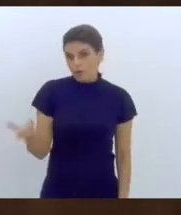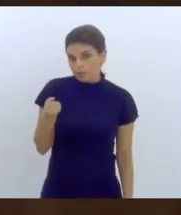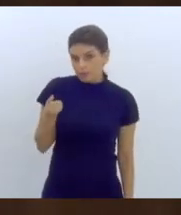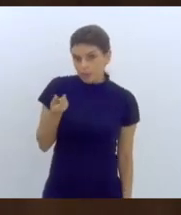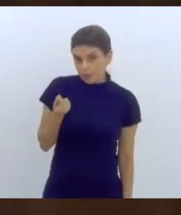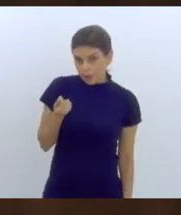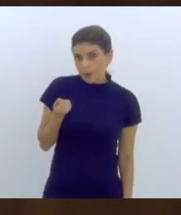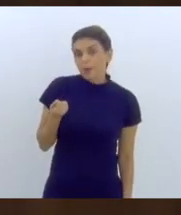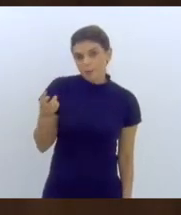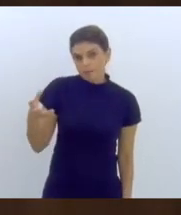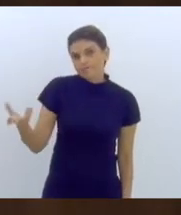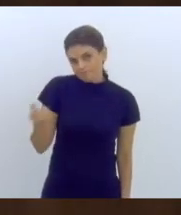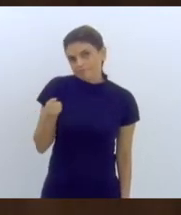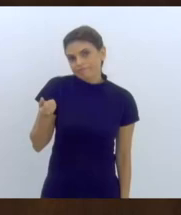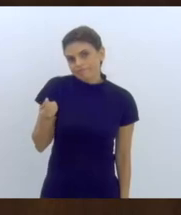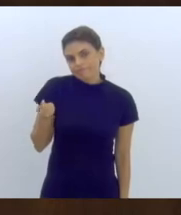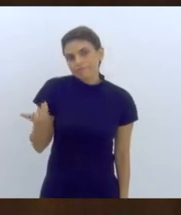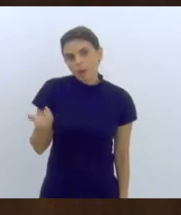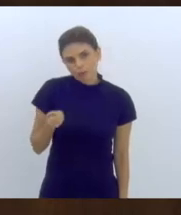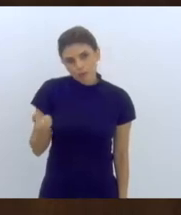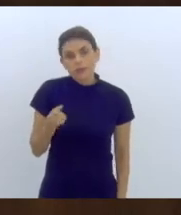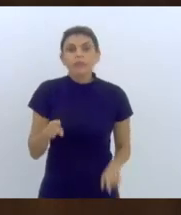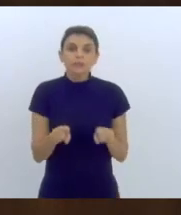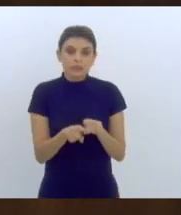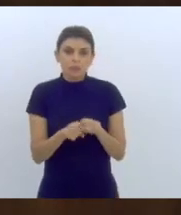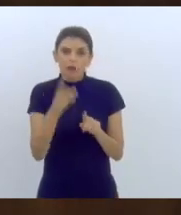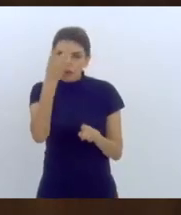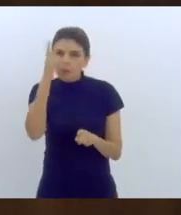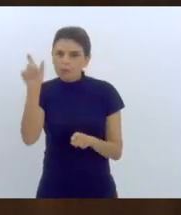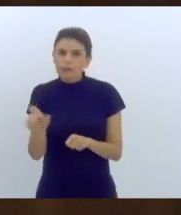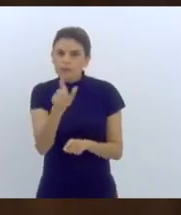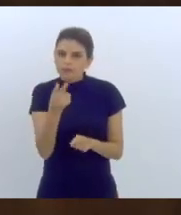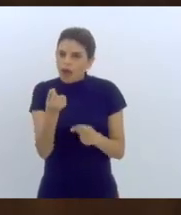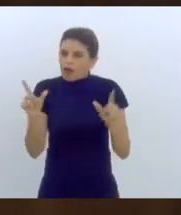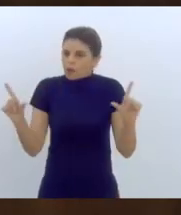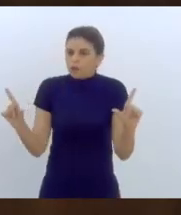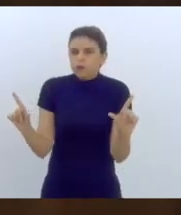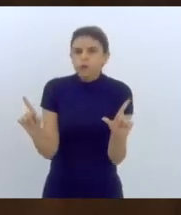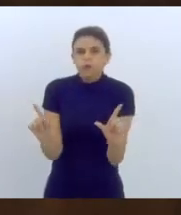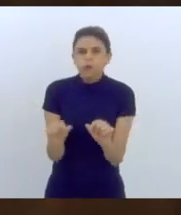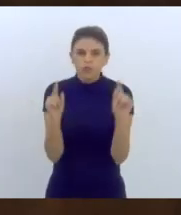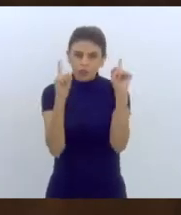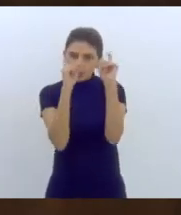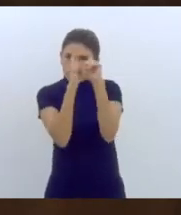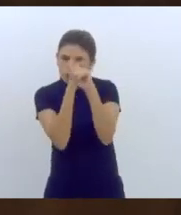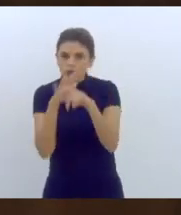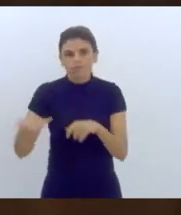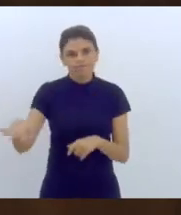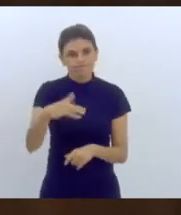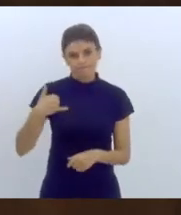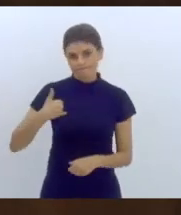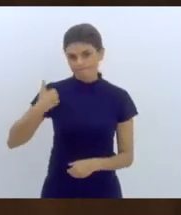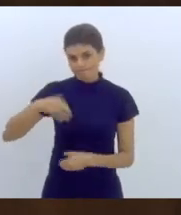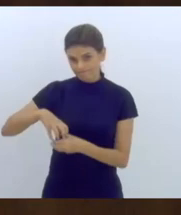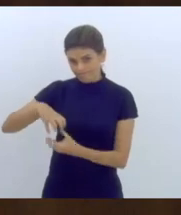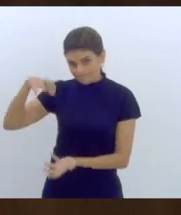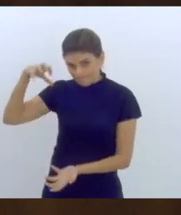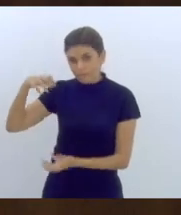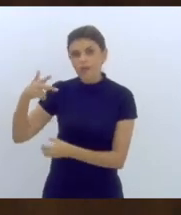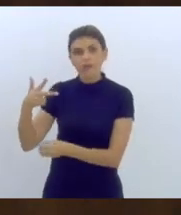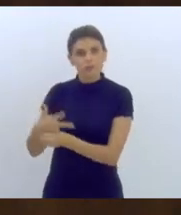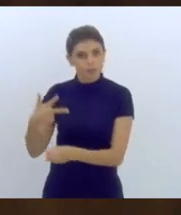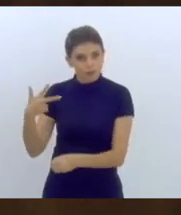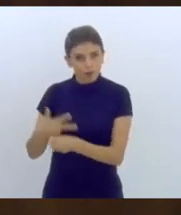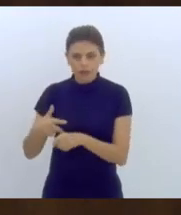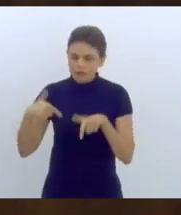tenho absoluta certeza que a gente vai amenizar a dor daqui para frente de muitos idosos, de muitas pessoas que a vida inteira trabalharam para chegar